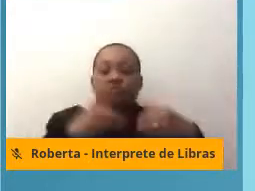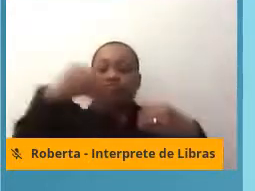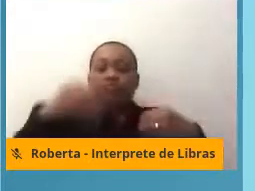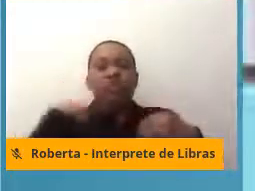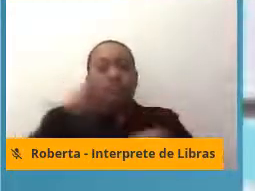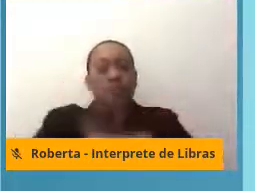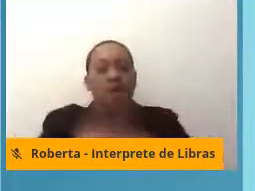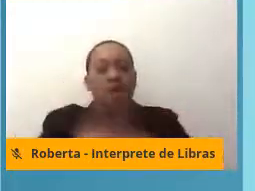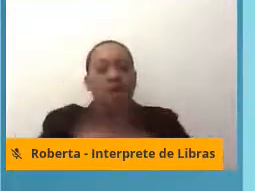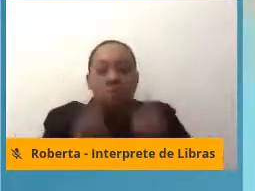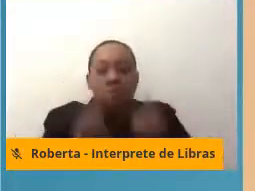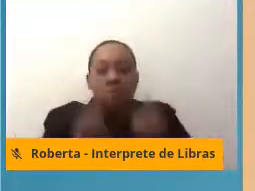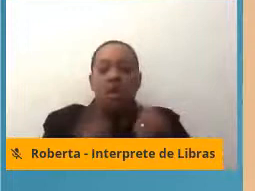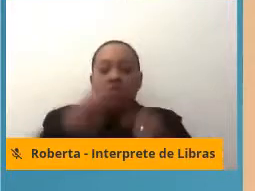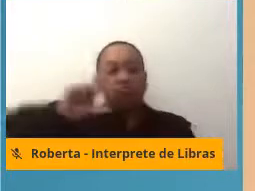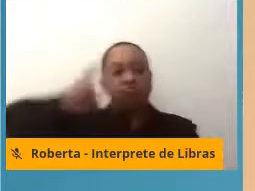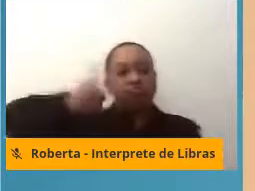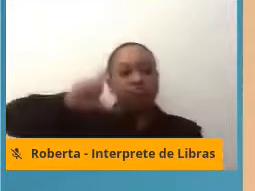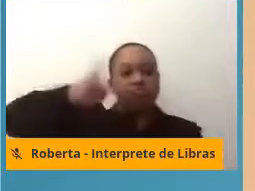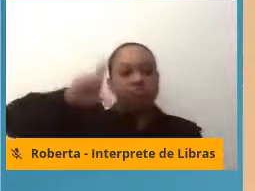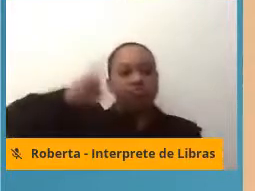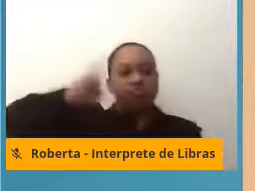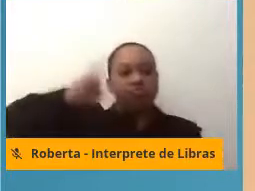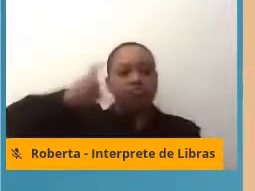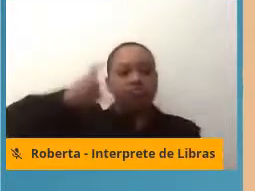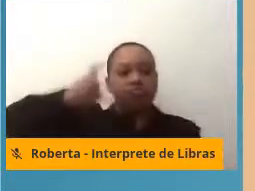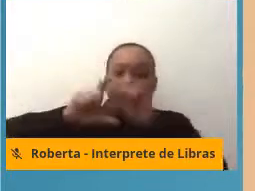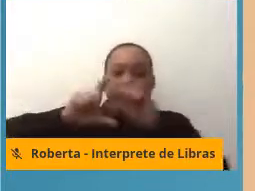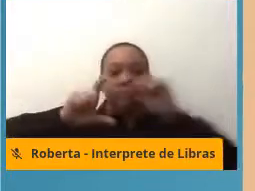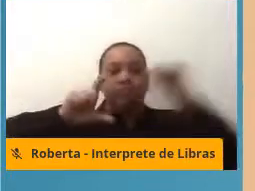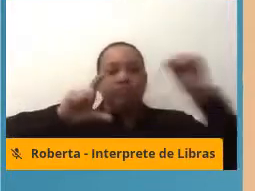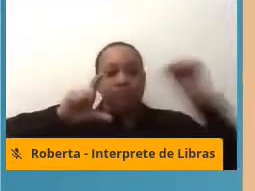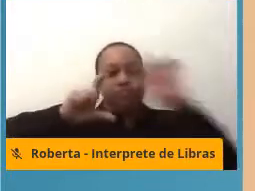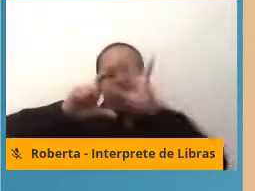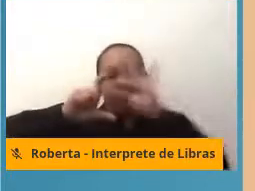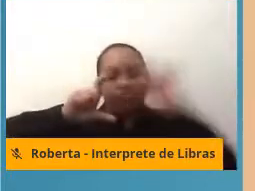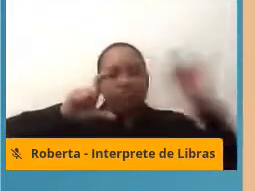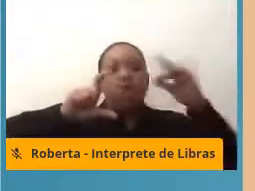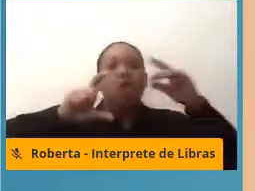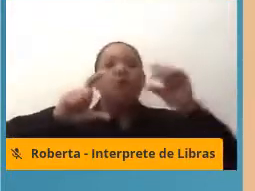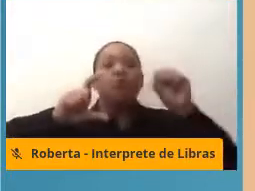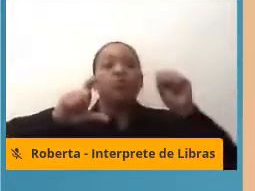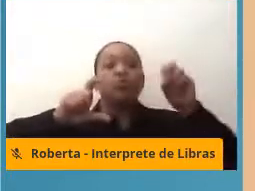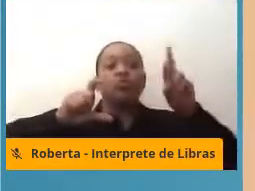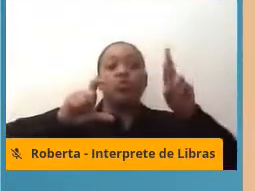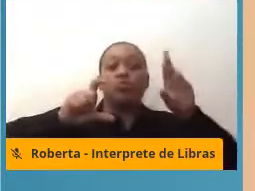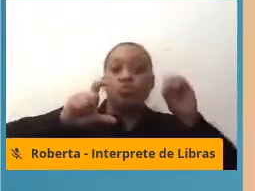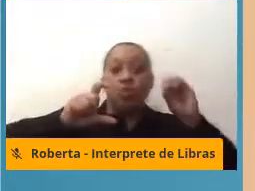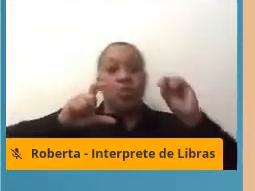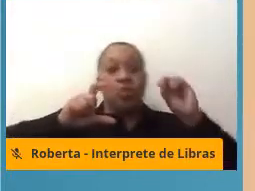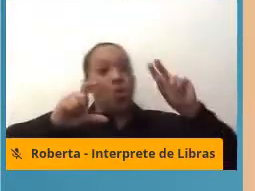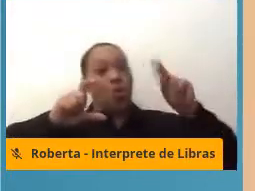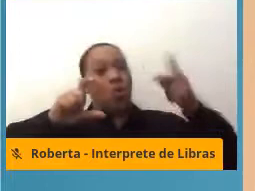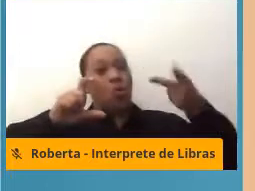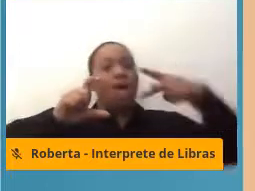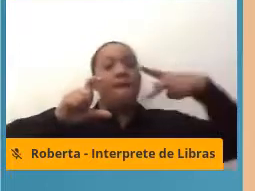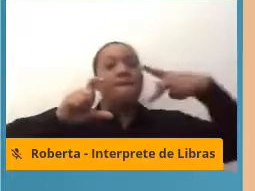plasma. E aí quais os tipos de sorologia que a gente costuma liberar? Aqui eu estou mostrando uma, né, que eu liberei